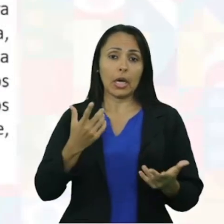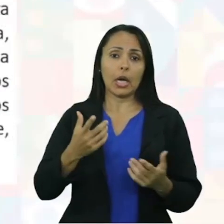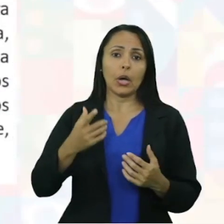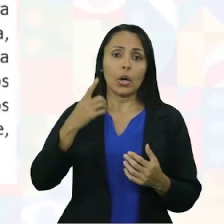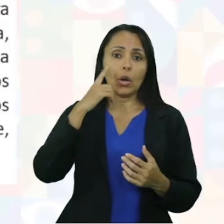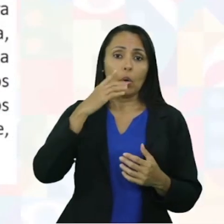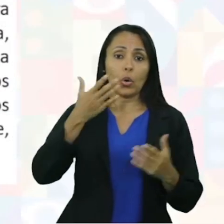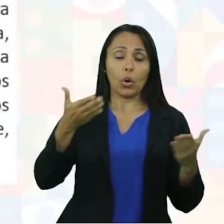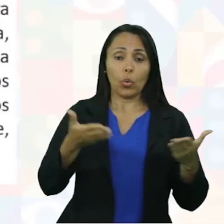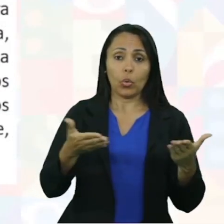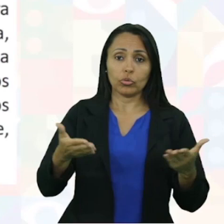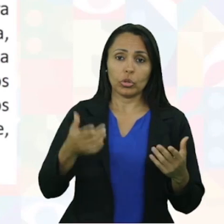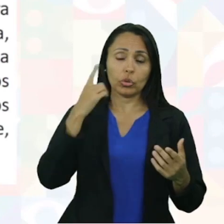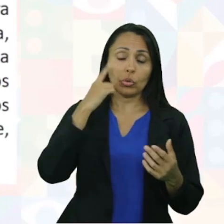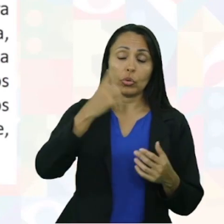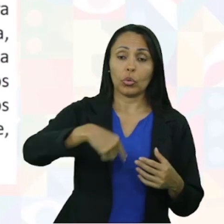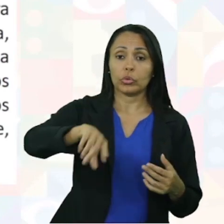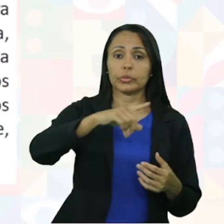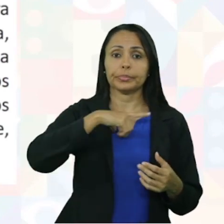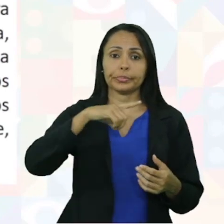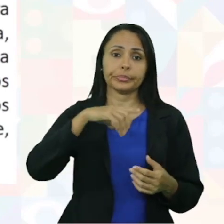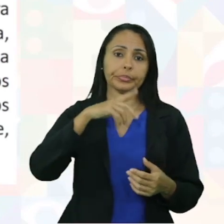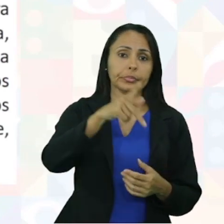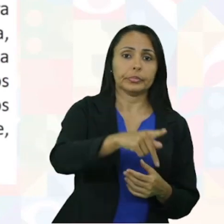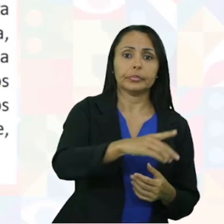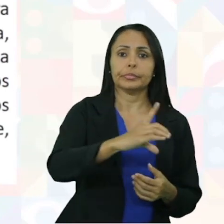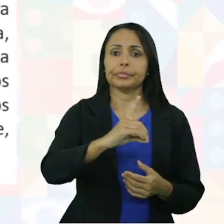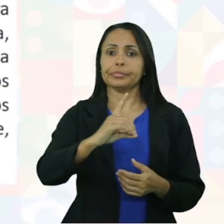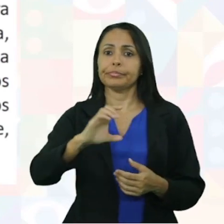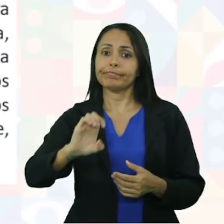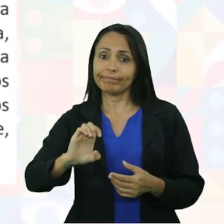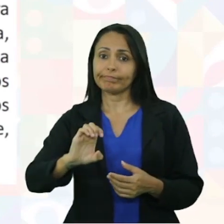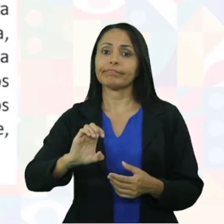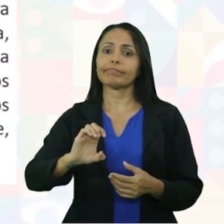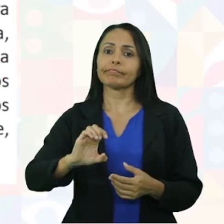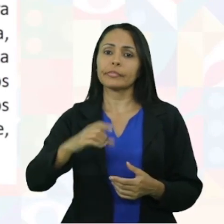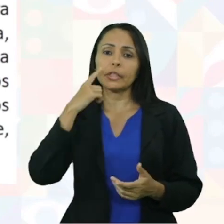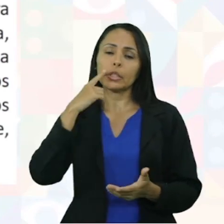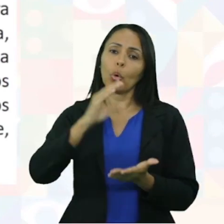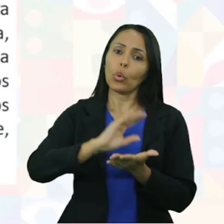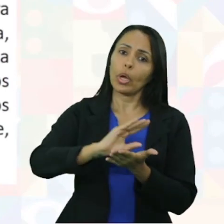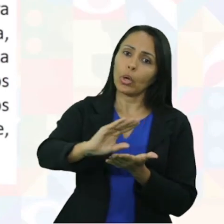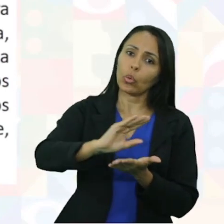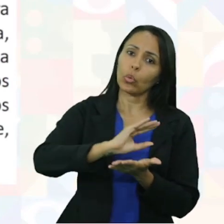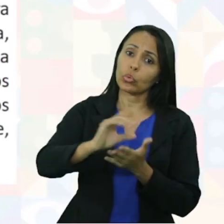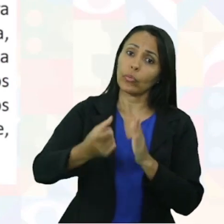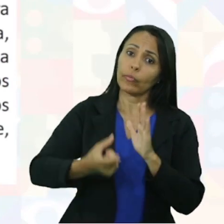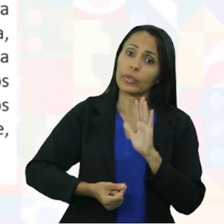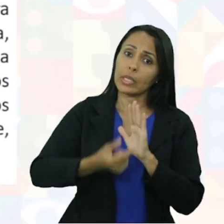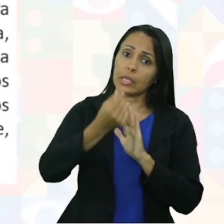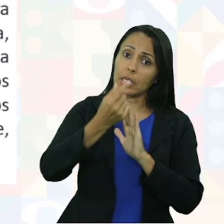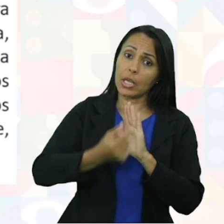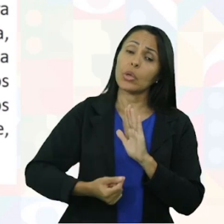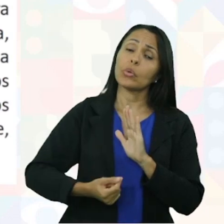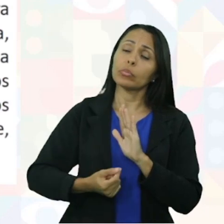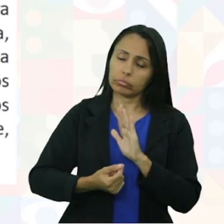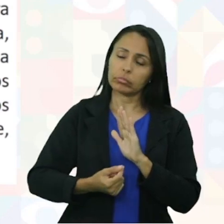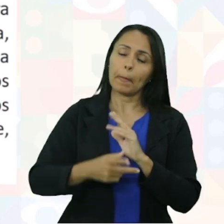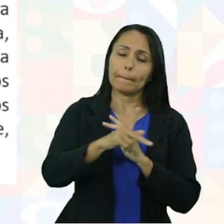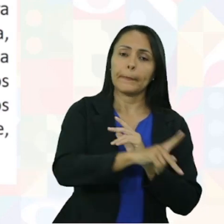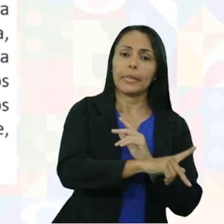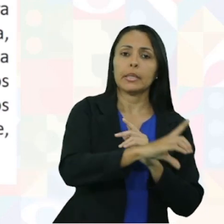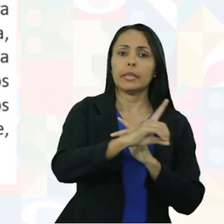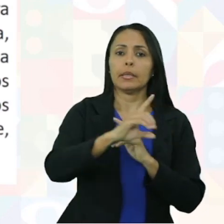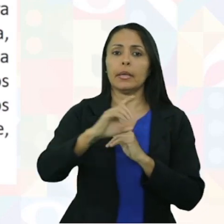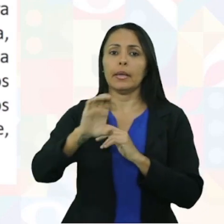de prestação de contas do PDDE. Então, com relação aos recursos financeiros do PDDE e suas